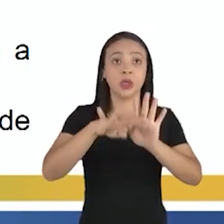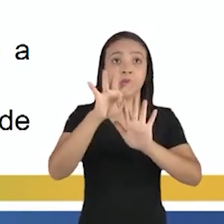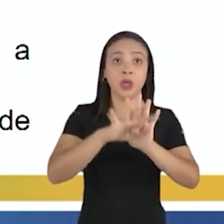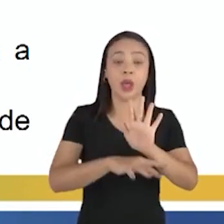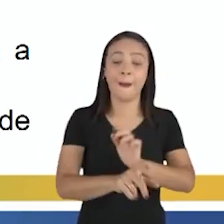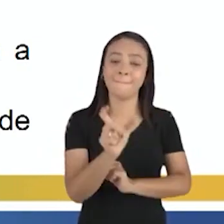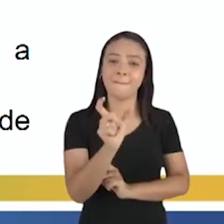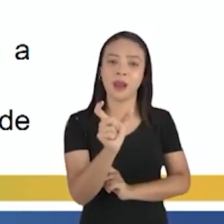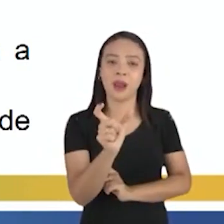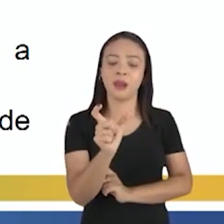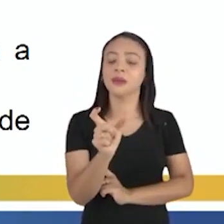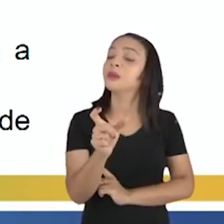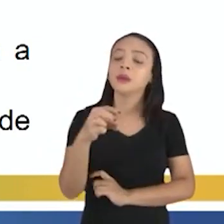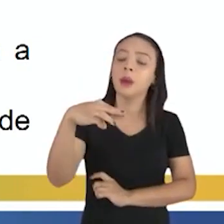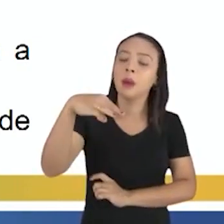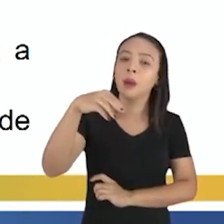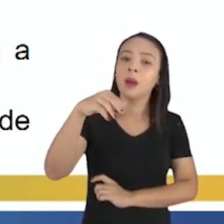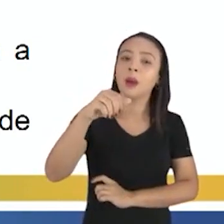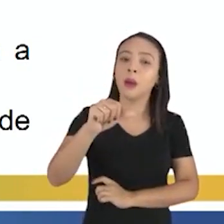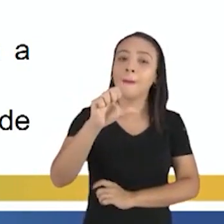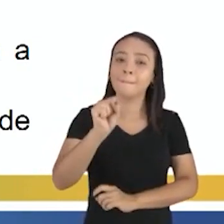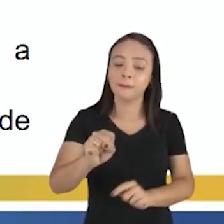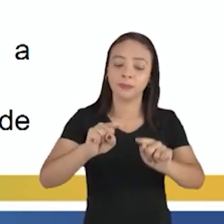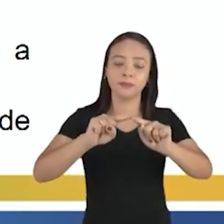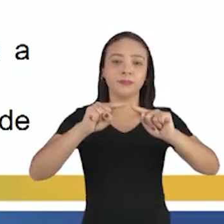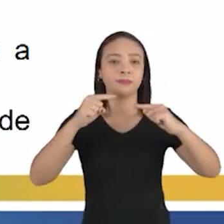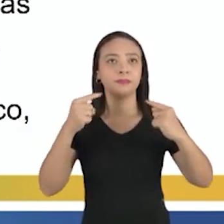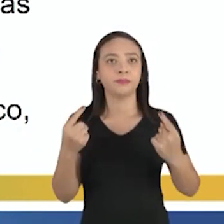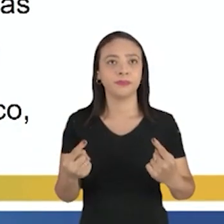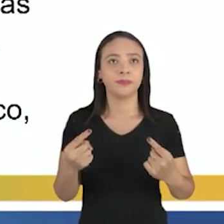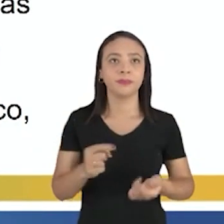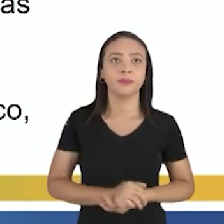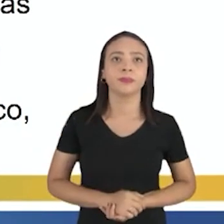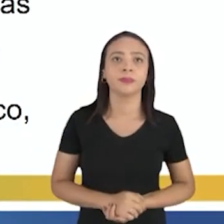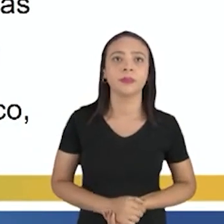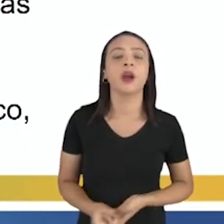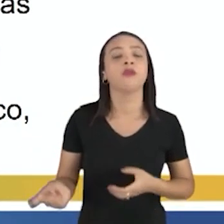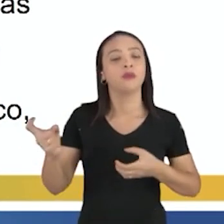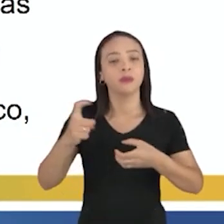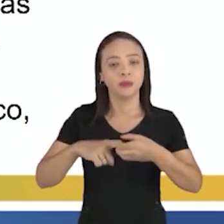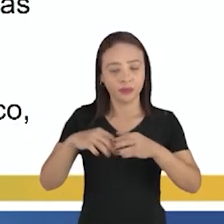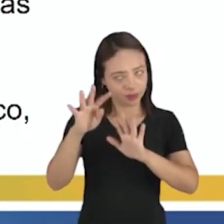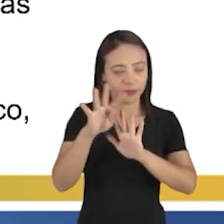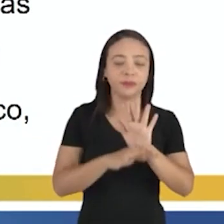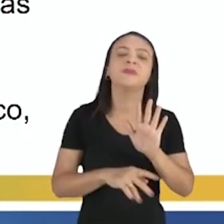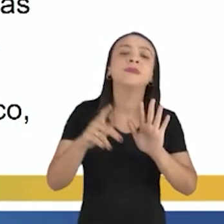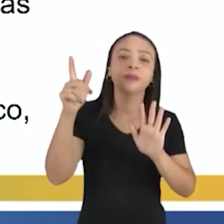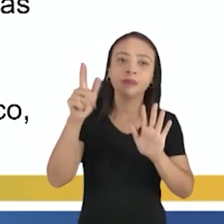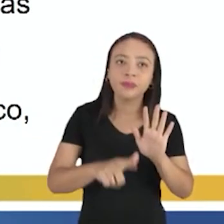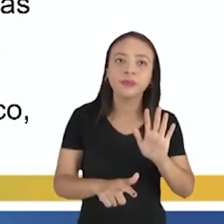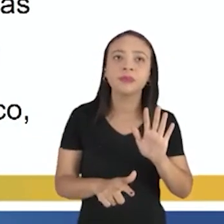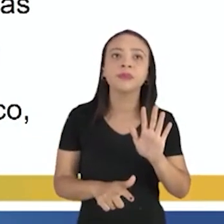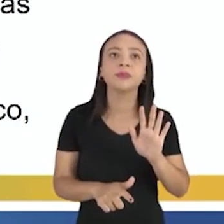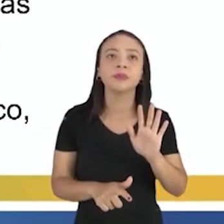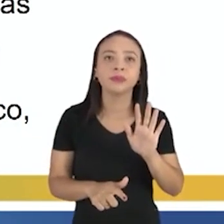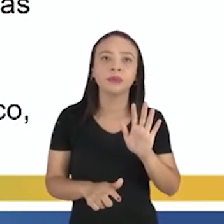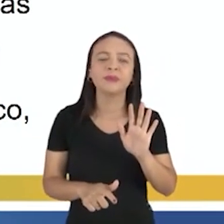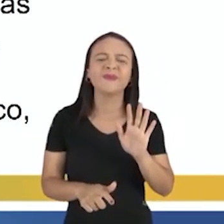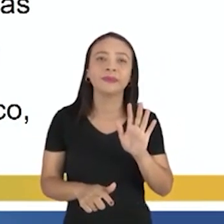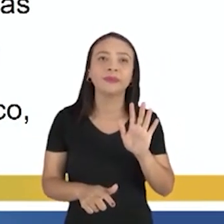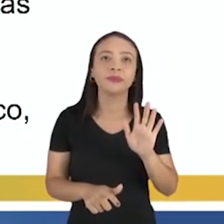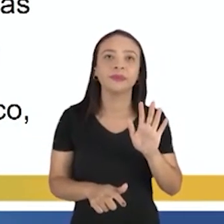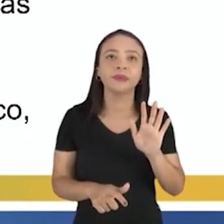articulam o texto, o conectivo mas. Aí vamos lá, voltamos para o texto